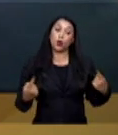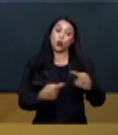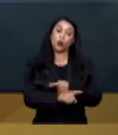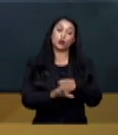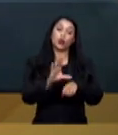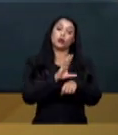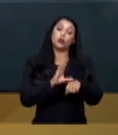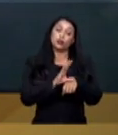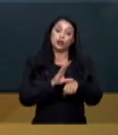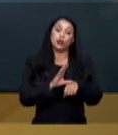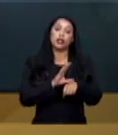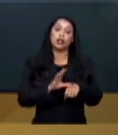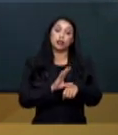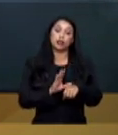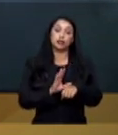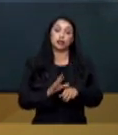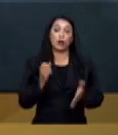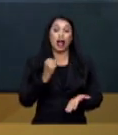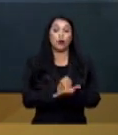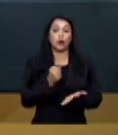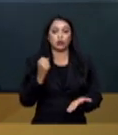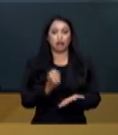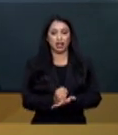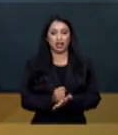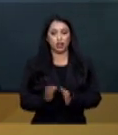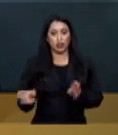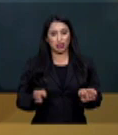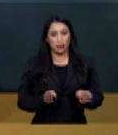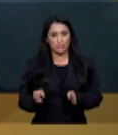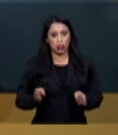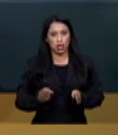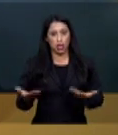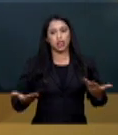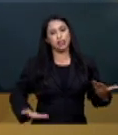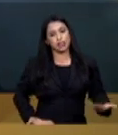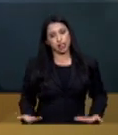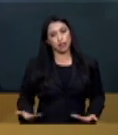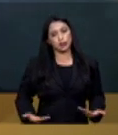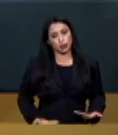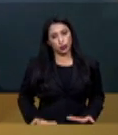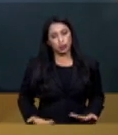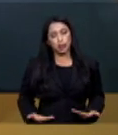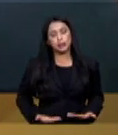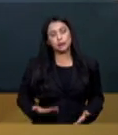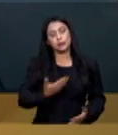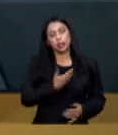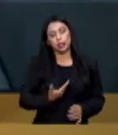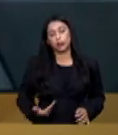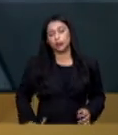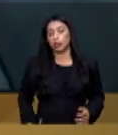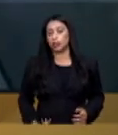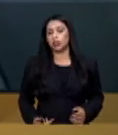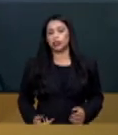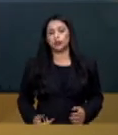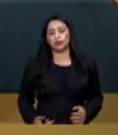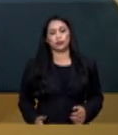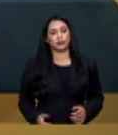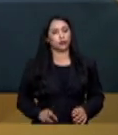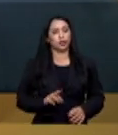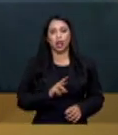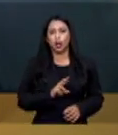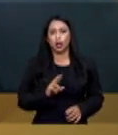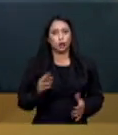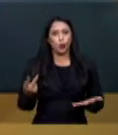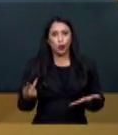no que diz respeito à contratação temporária de servidores públicos, e isso não é um episódio de